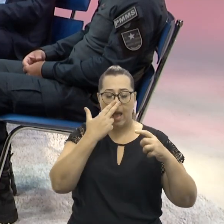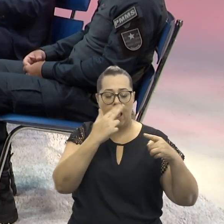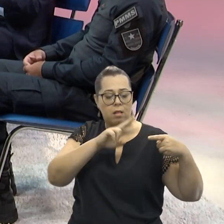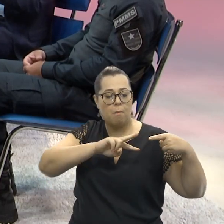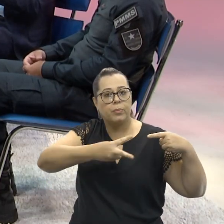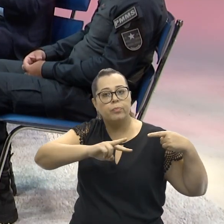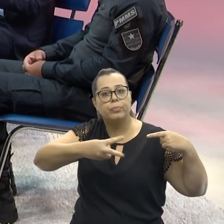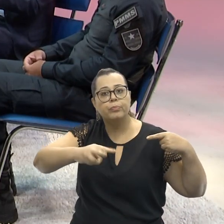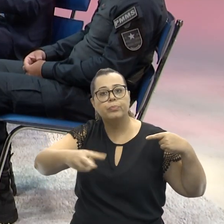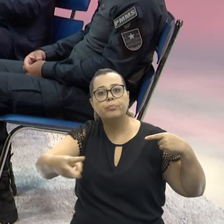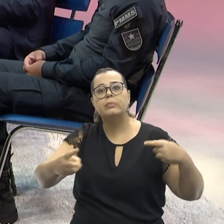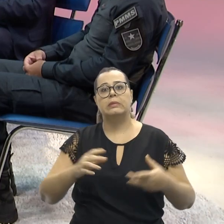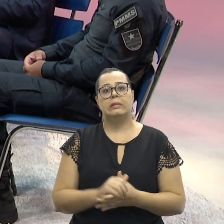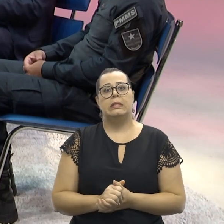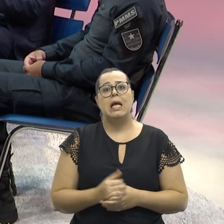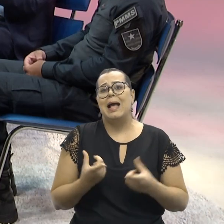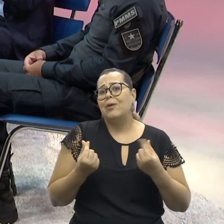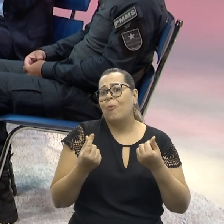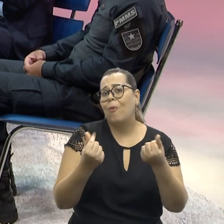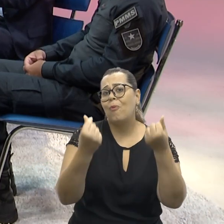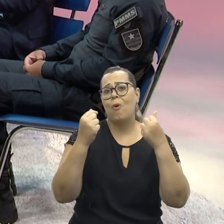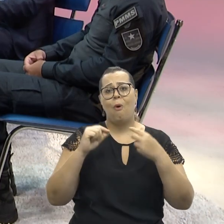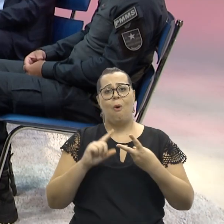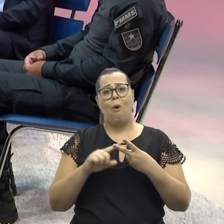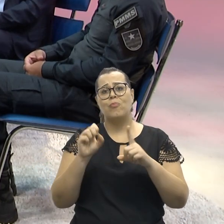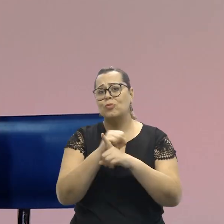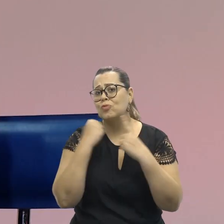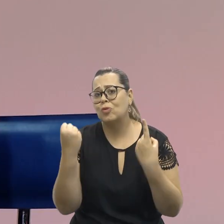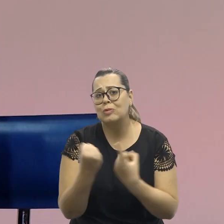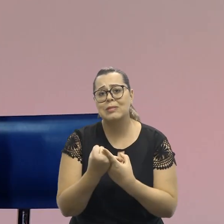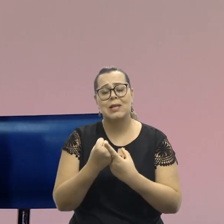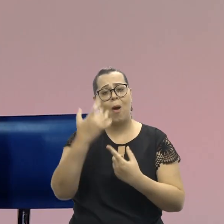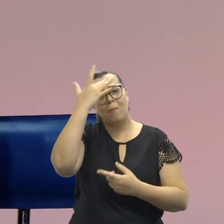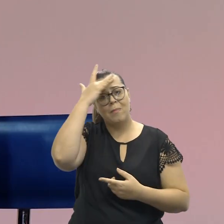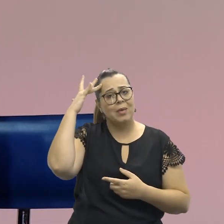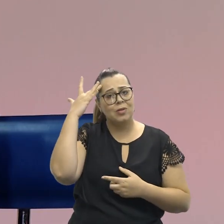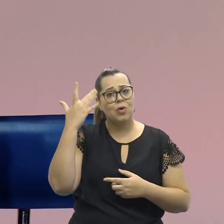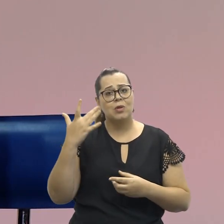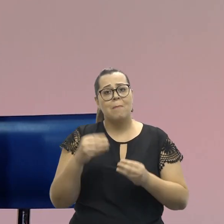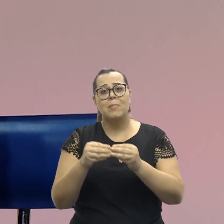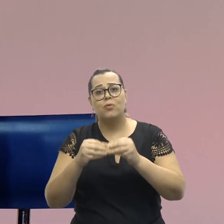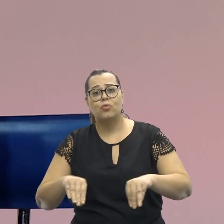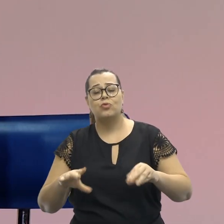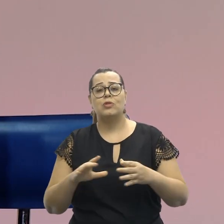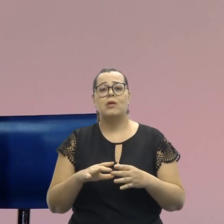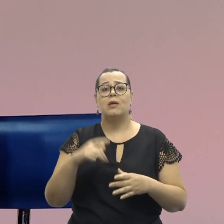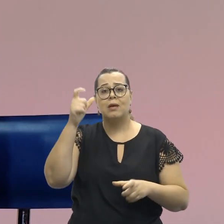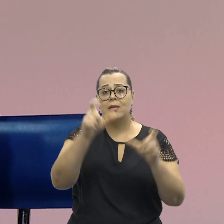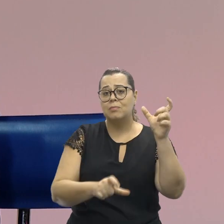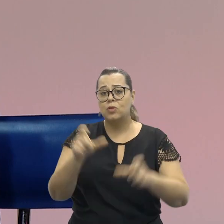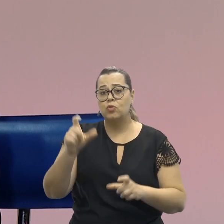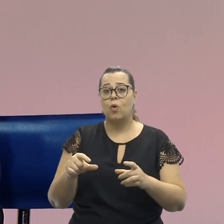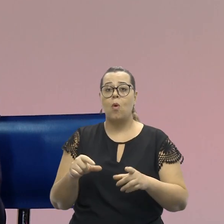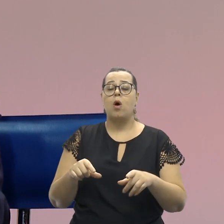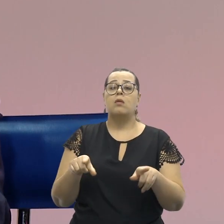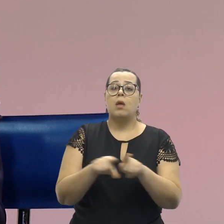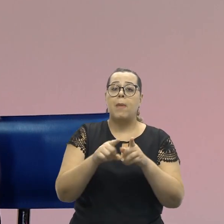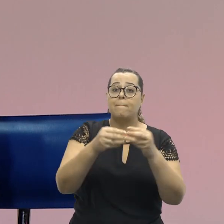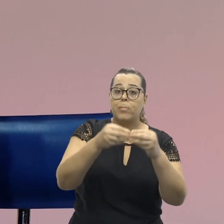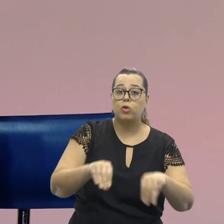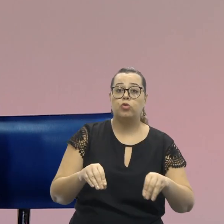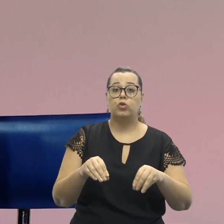cadeia, né? É um impacto econômico, social, pessoas que deixam de trabalhar,